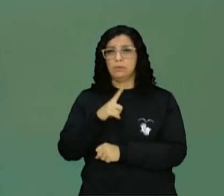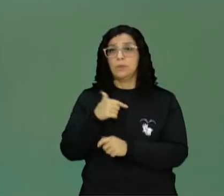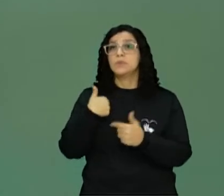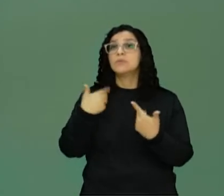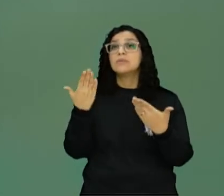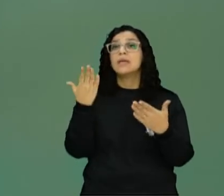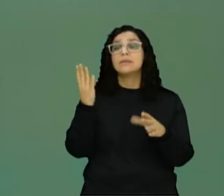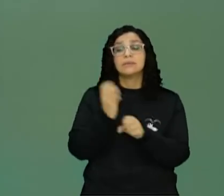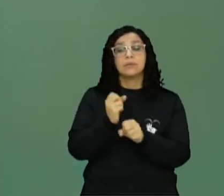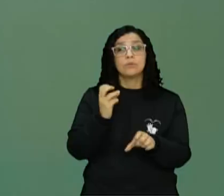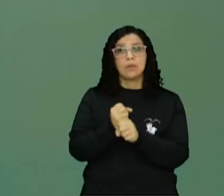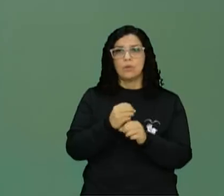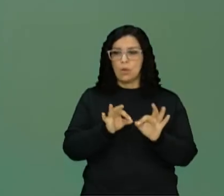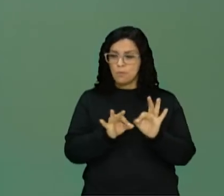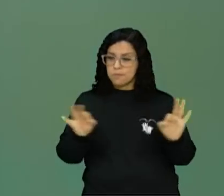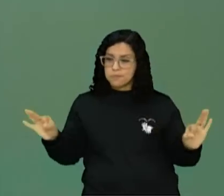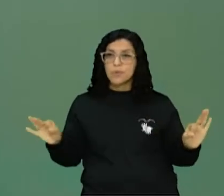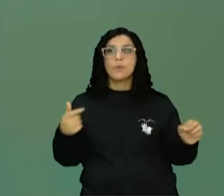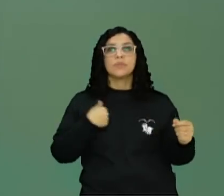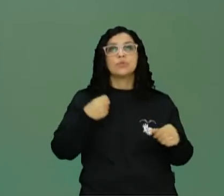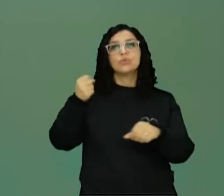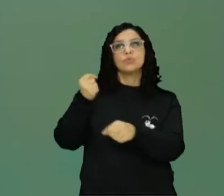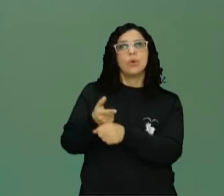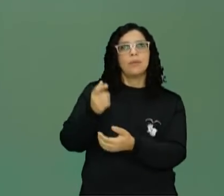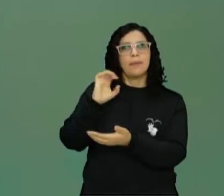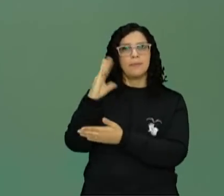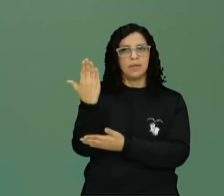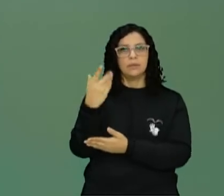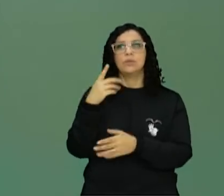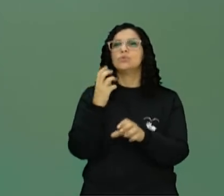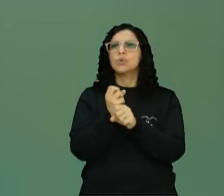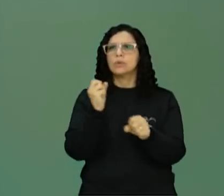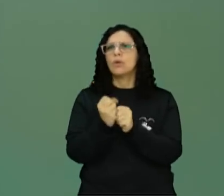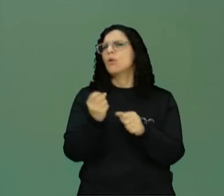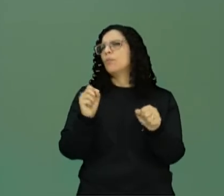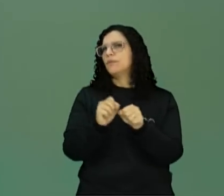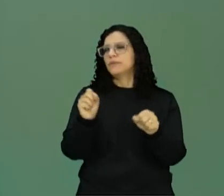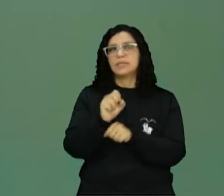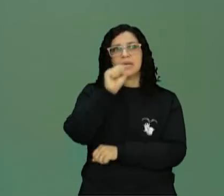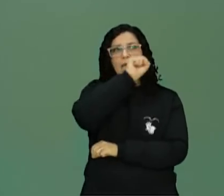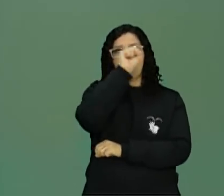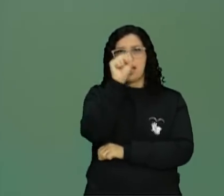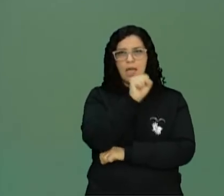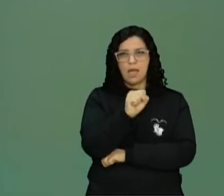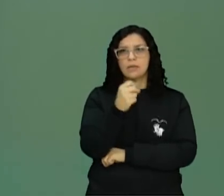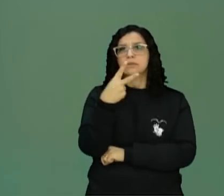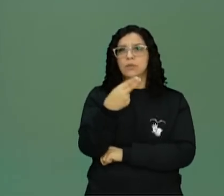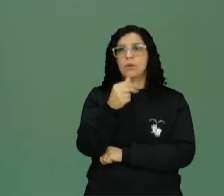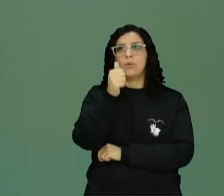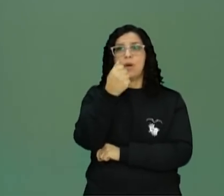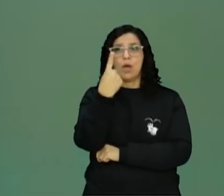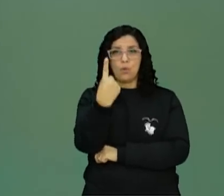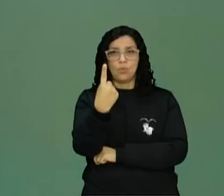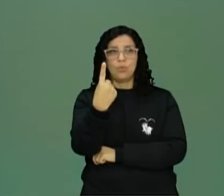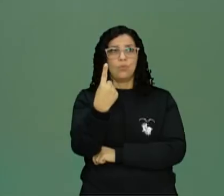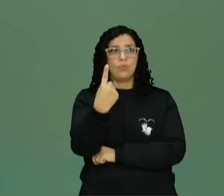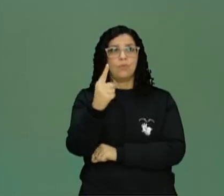só tenho que saber qual é o total de todos eles. Então, como que eu faço a soma dos termos? Soma dos termos é o